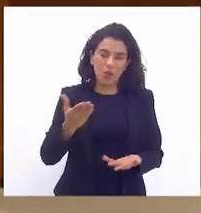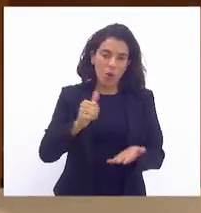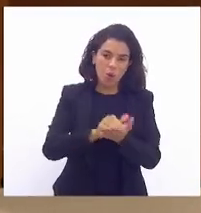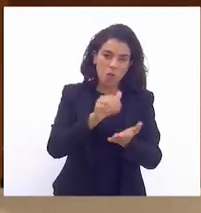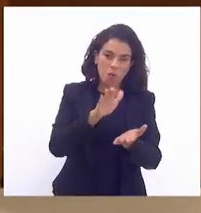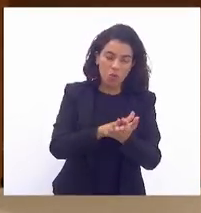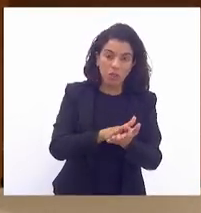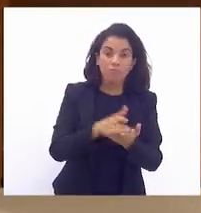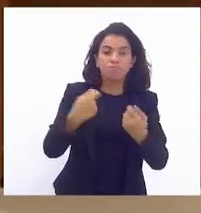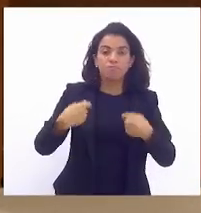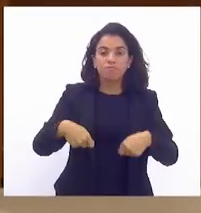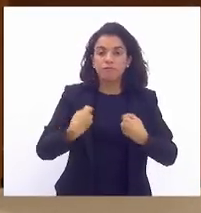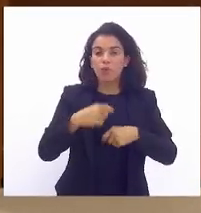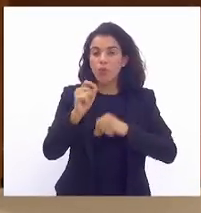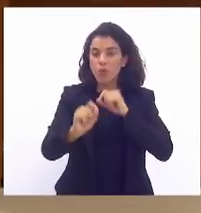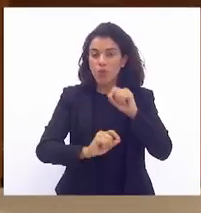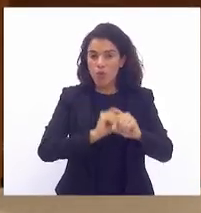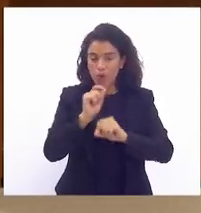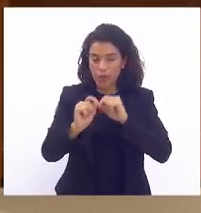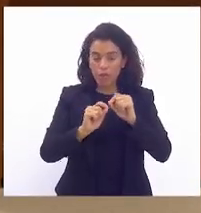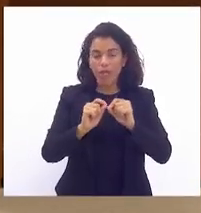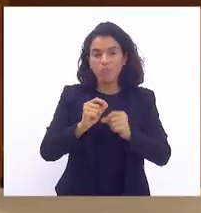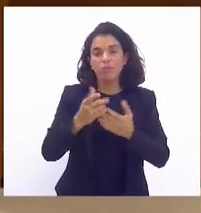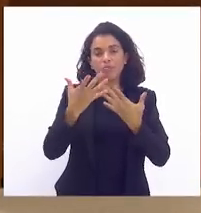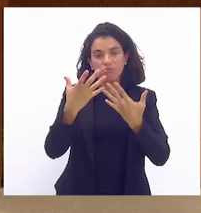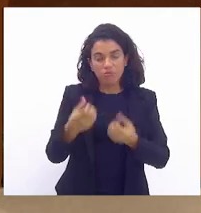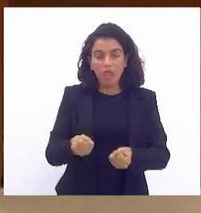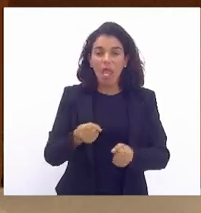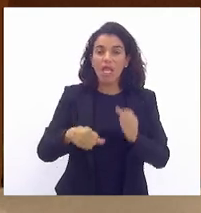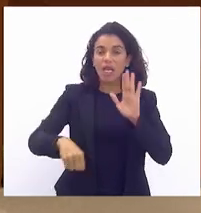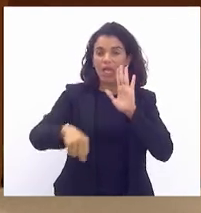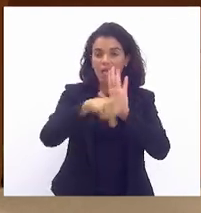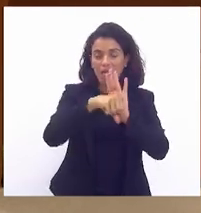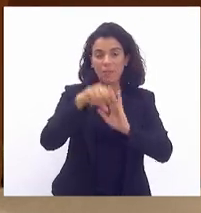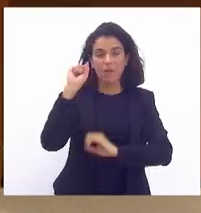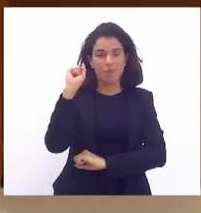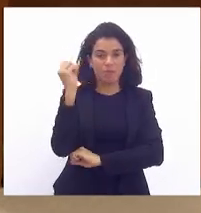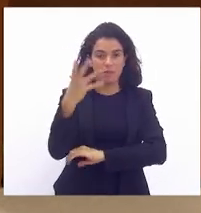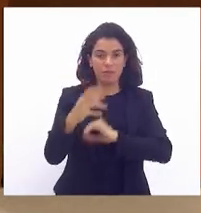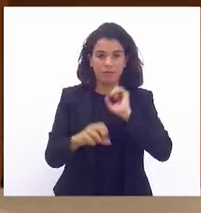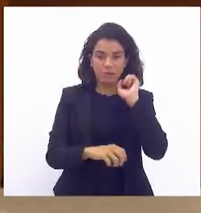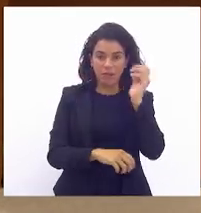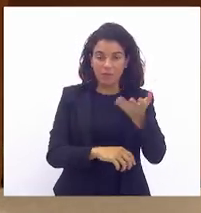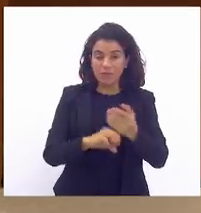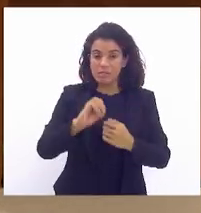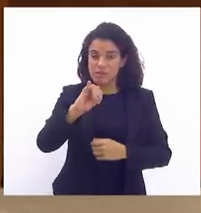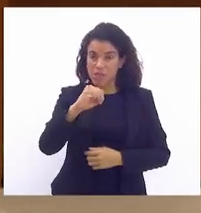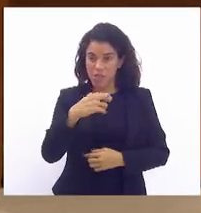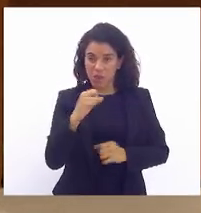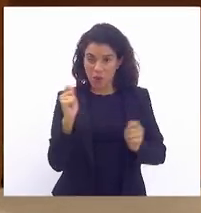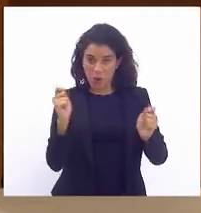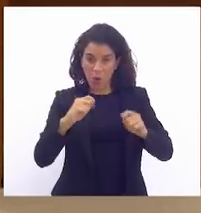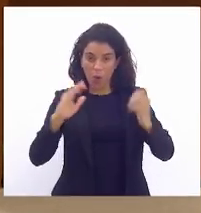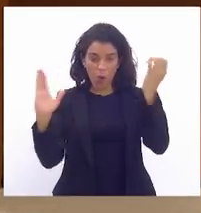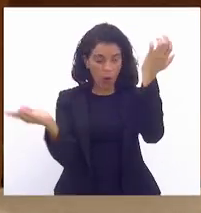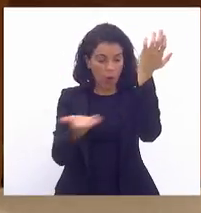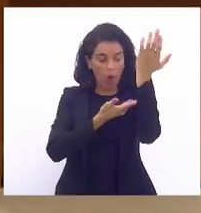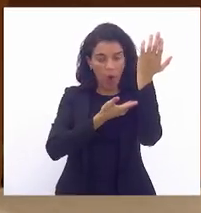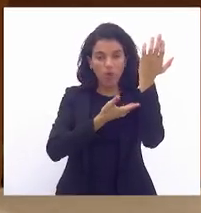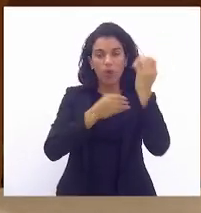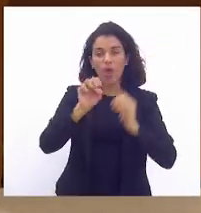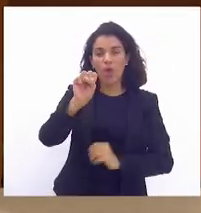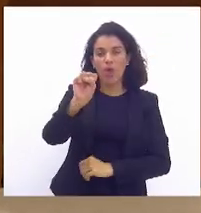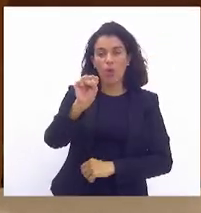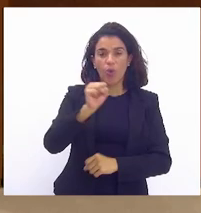Tem que considerar como crime ambiental. Então, se eu corto uma árvore, é 8 anos